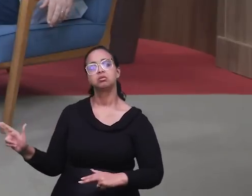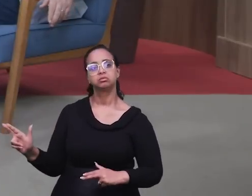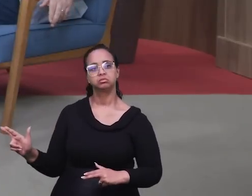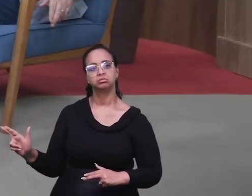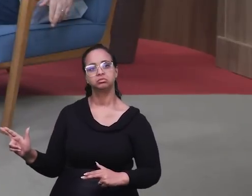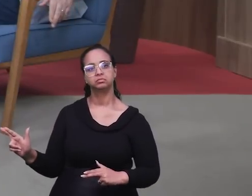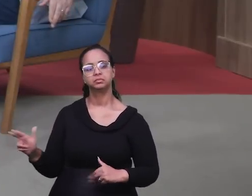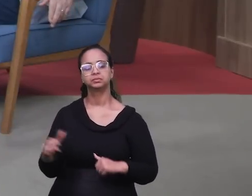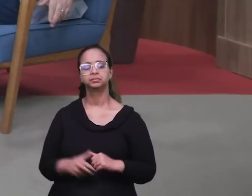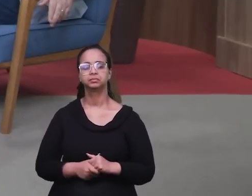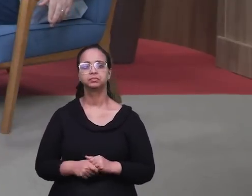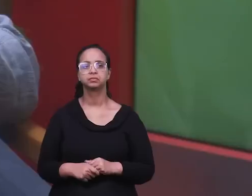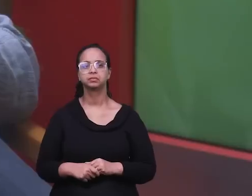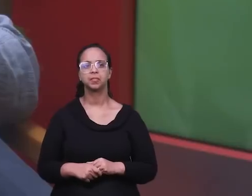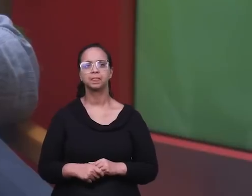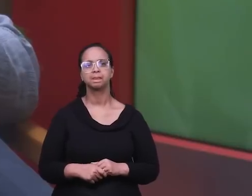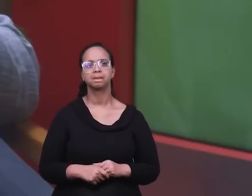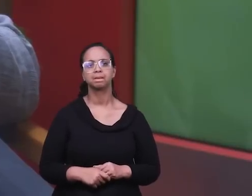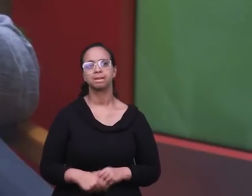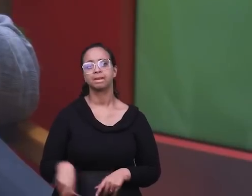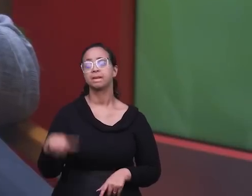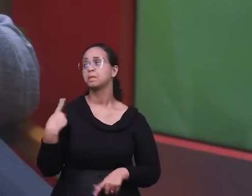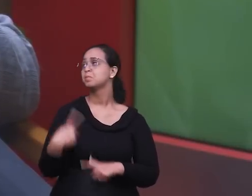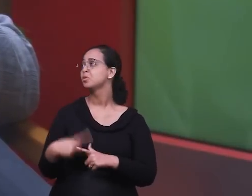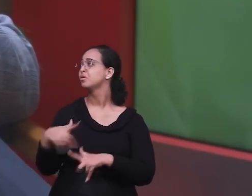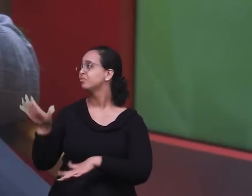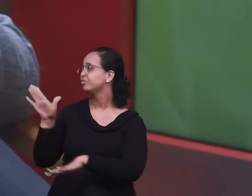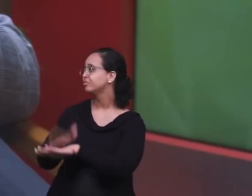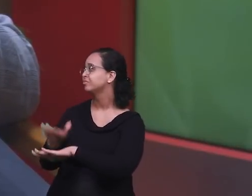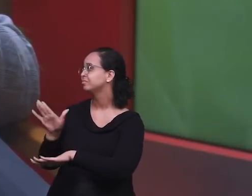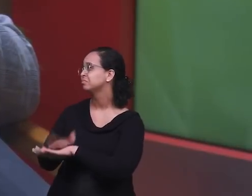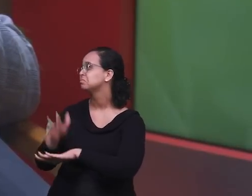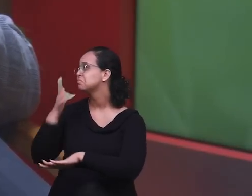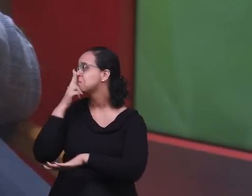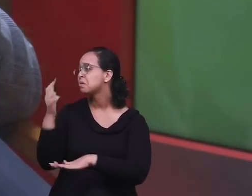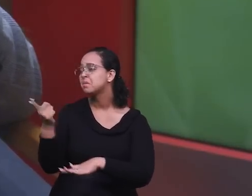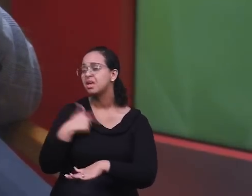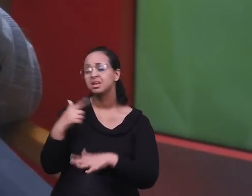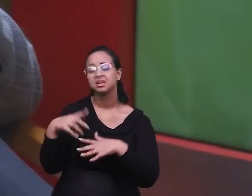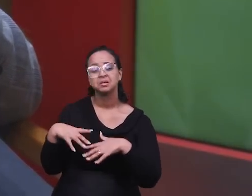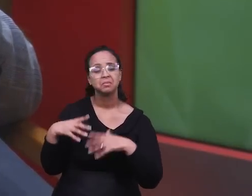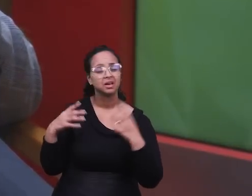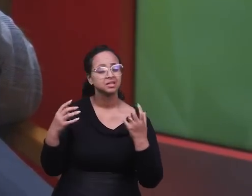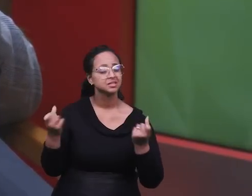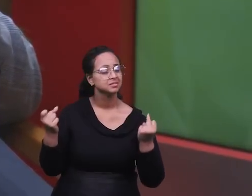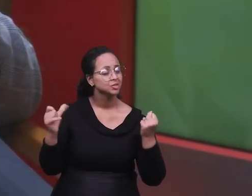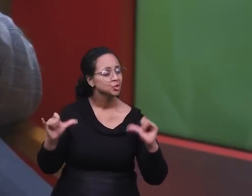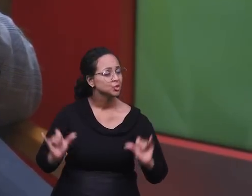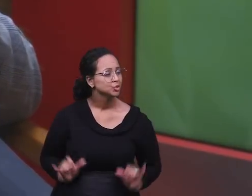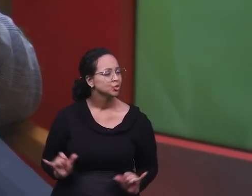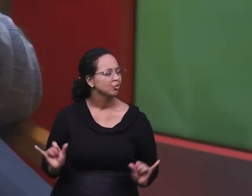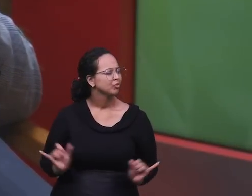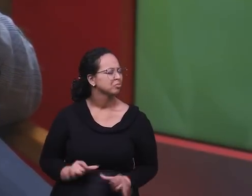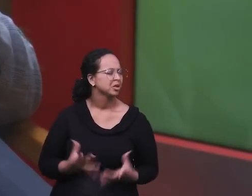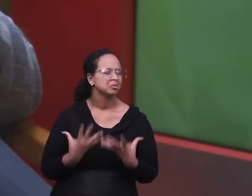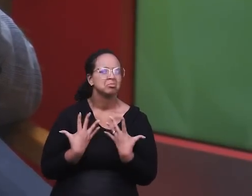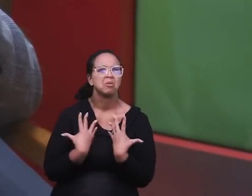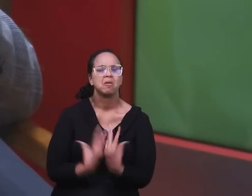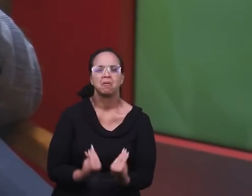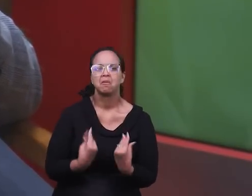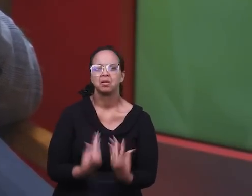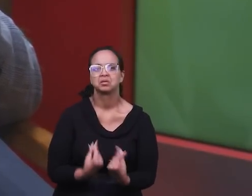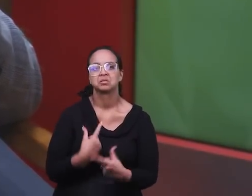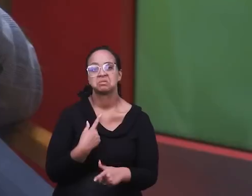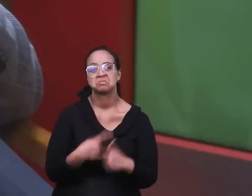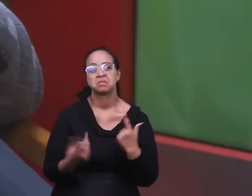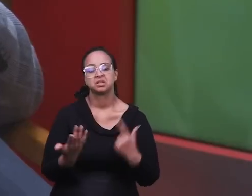tem que completar aí, porque tu és para mim um ramalhete de mirra, mas, diz a palavra, o texto lá